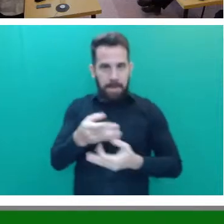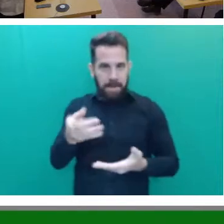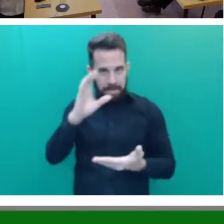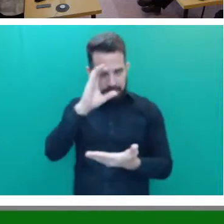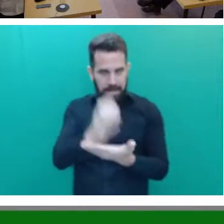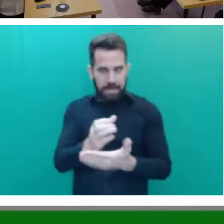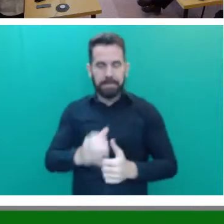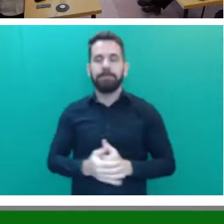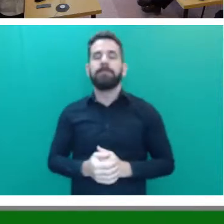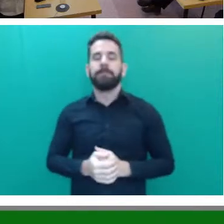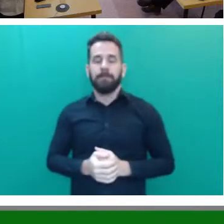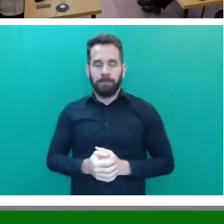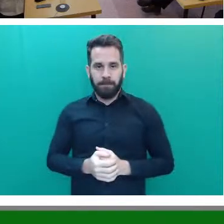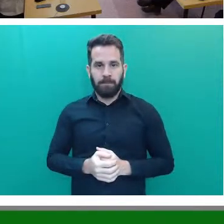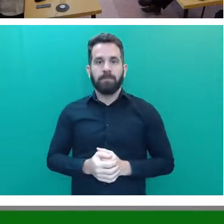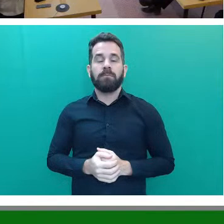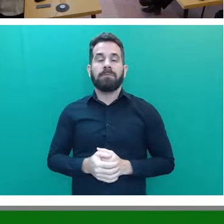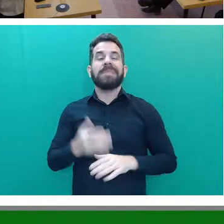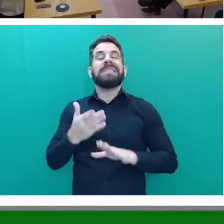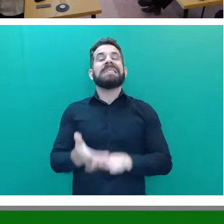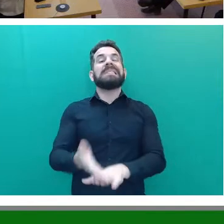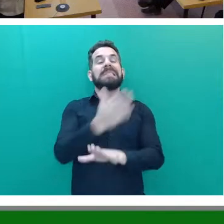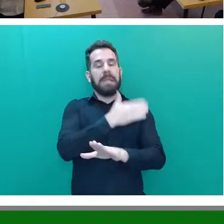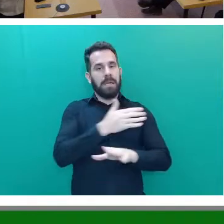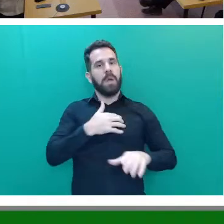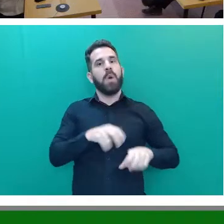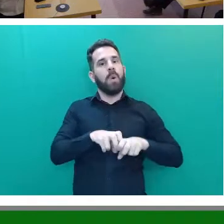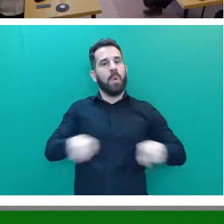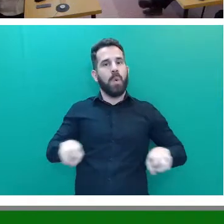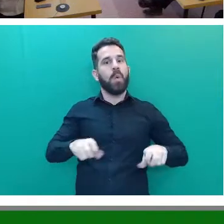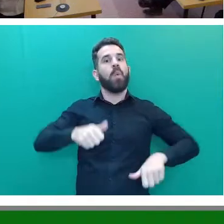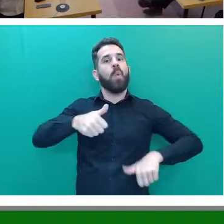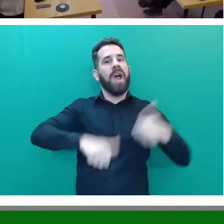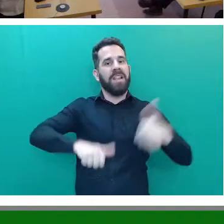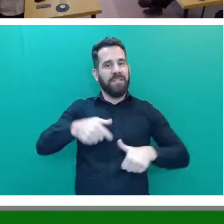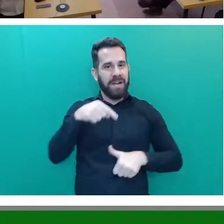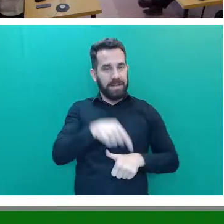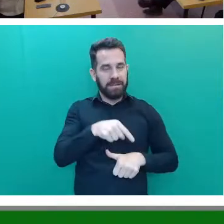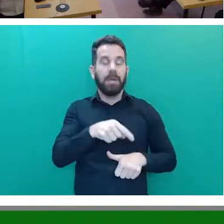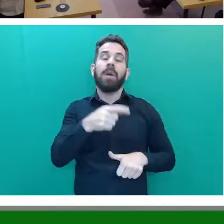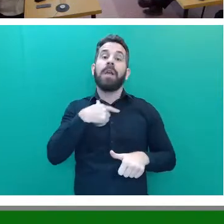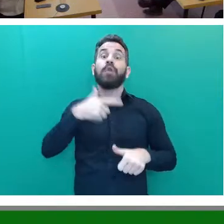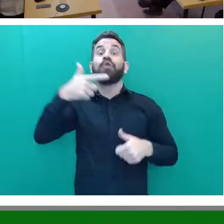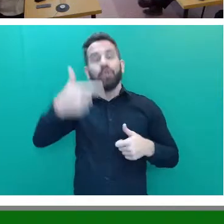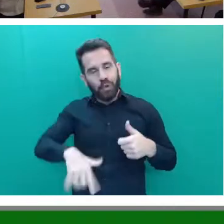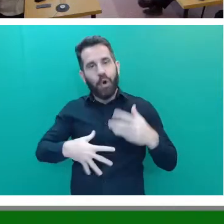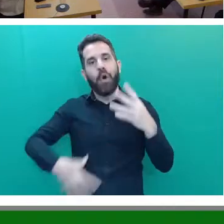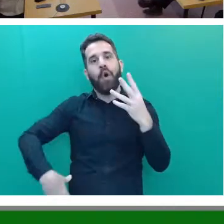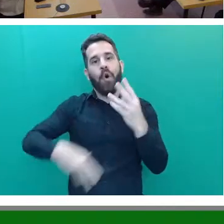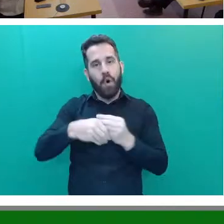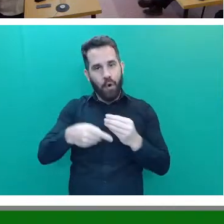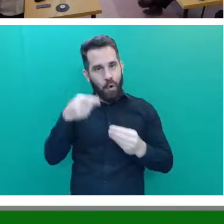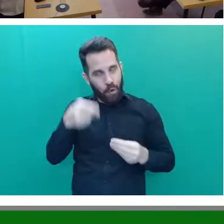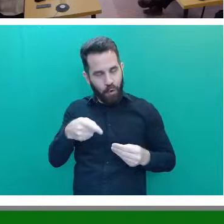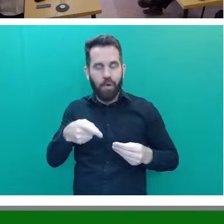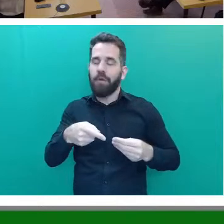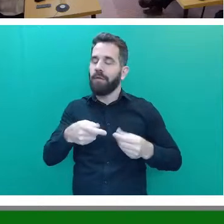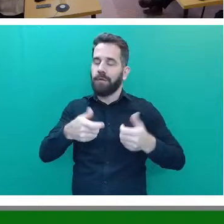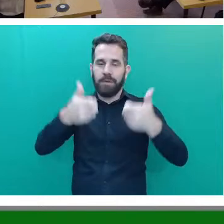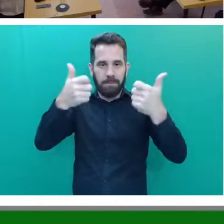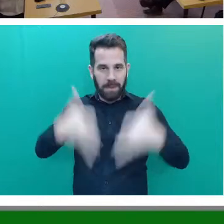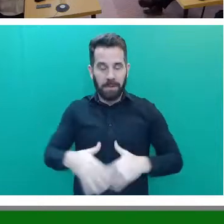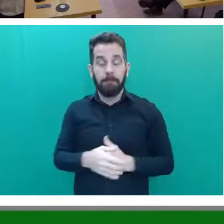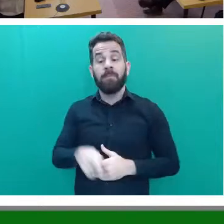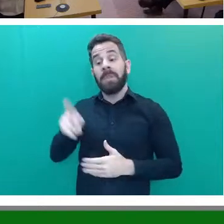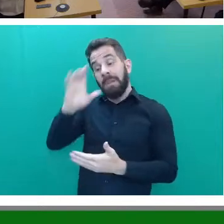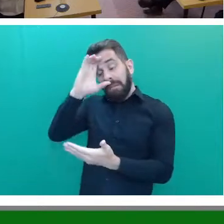Tendo feito parte da banca de qualificação da Renata, repito o que foi dito naquela data. A tese representa uma pesquisa